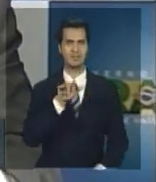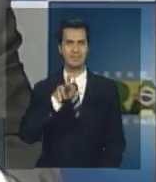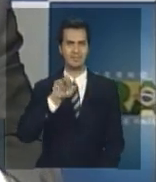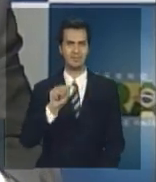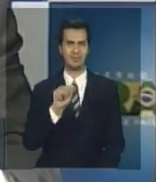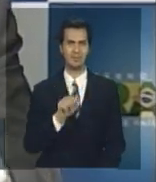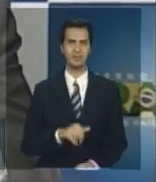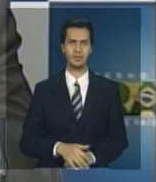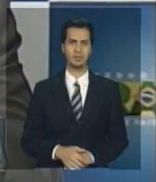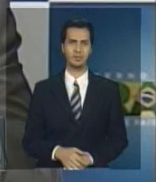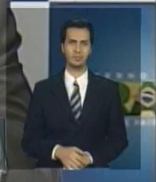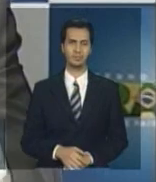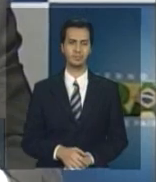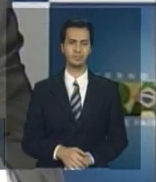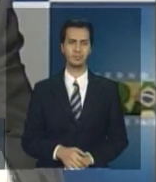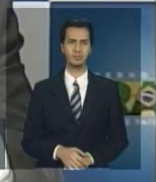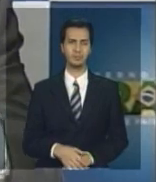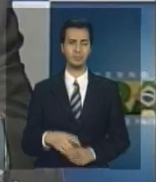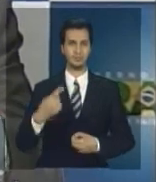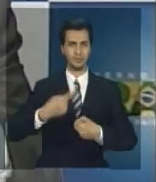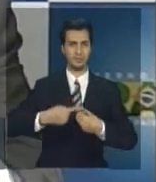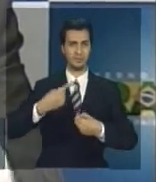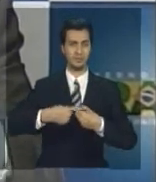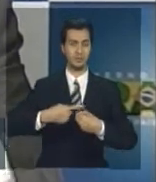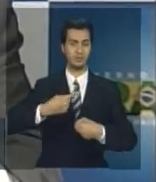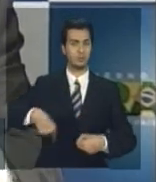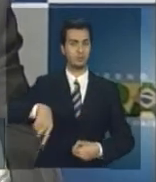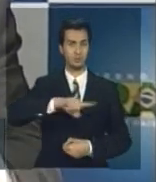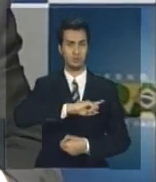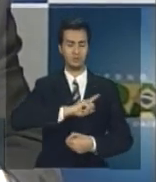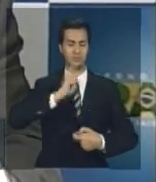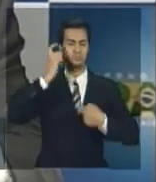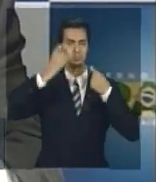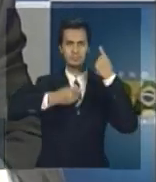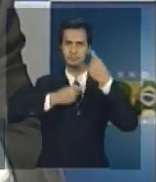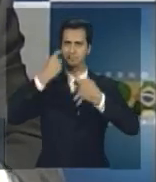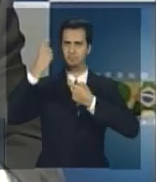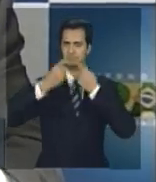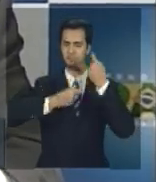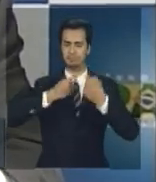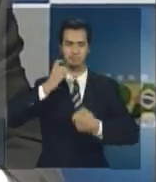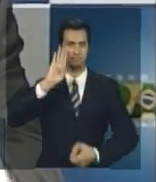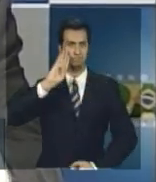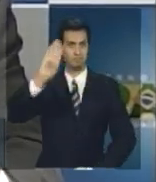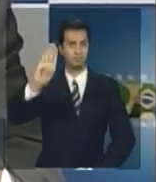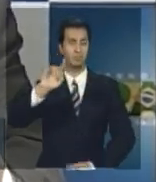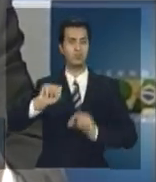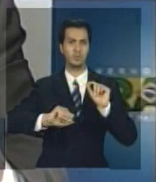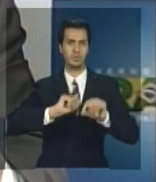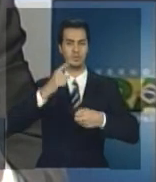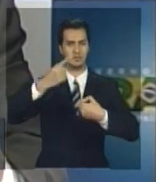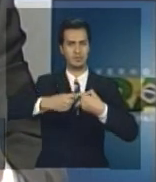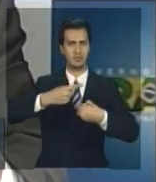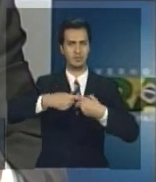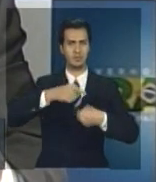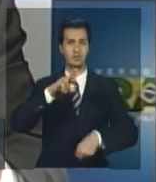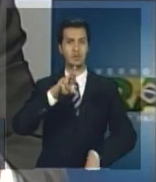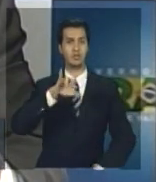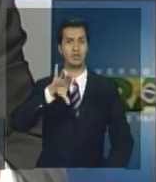que mais preocupa e chama a atenção do Ministério da Saúde desde agosto do ano passado é a cidade do Rio de